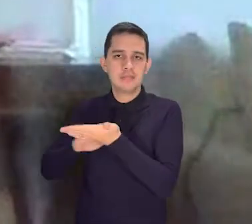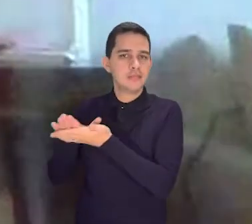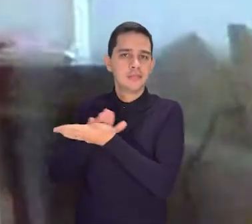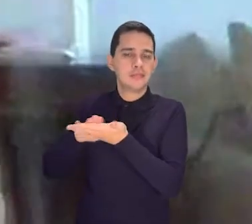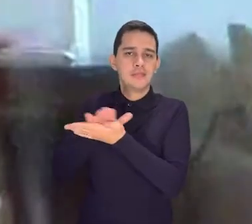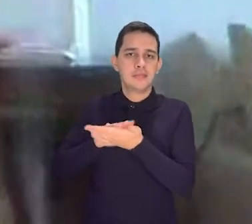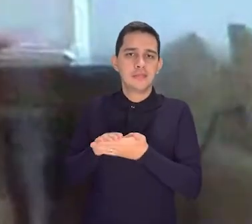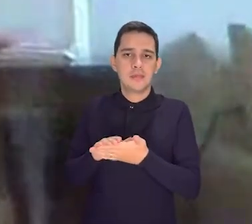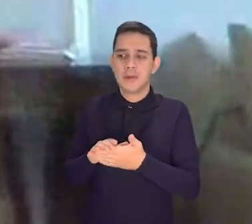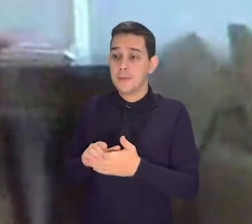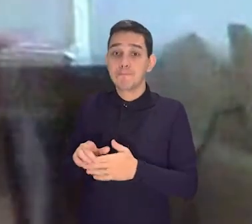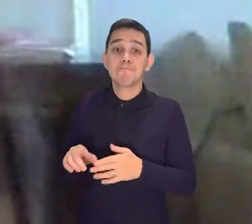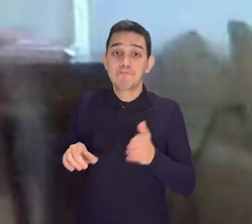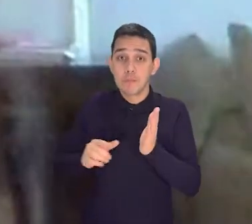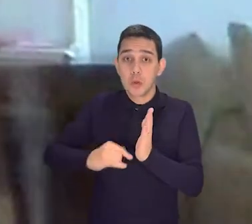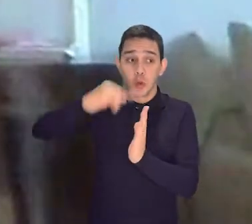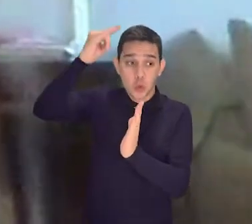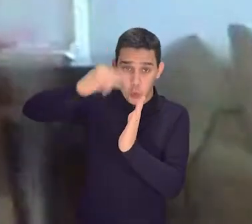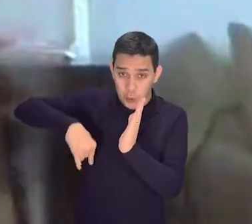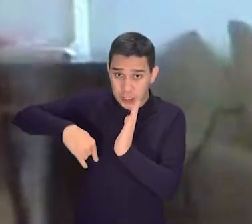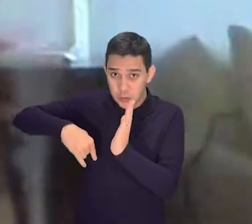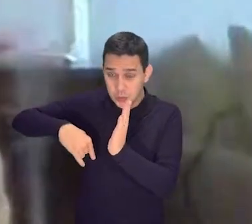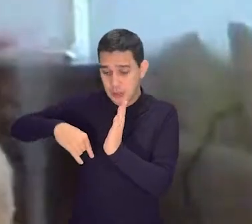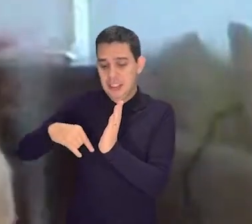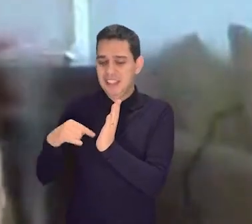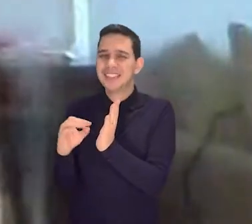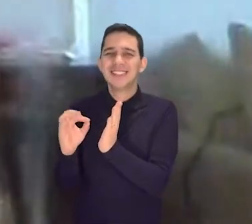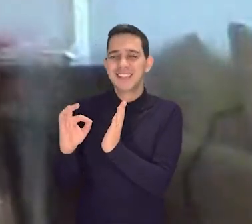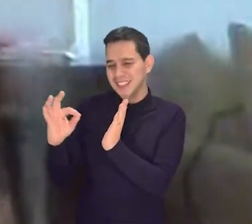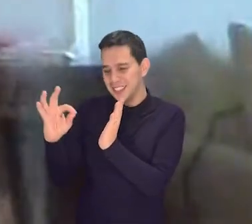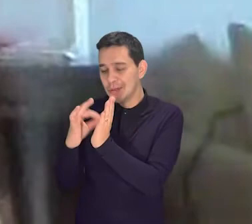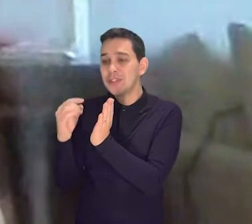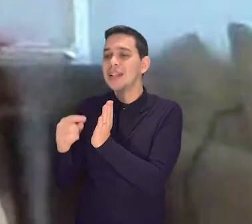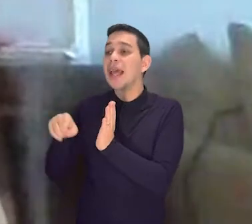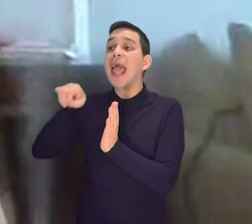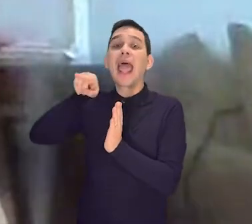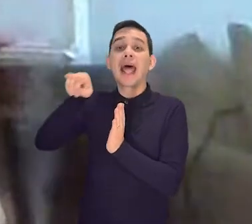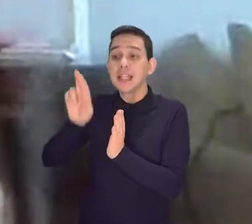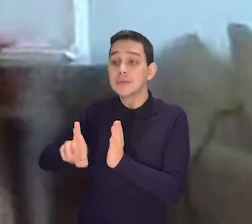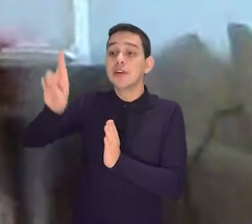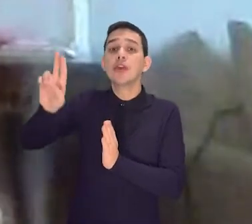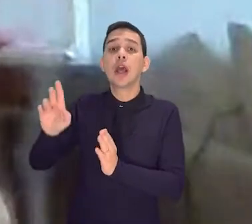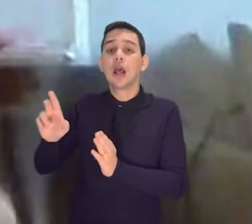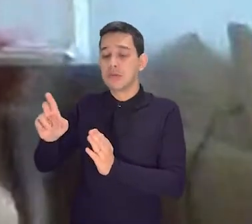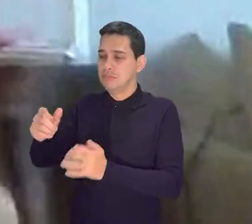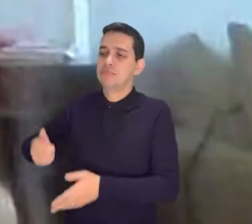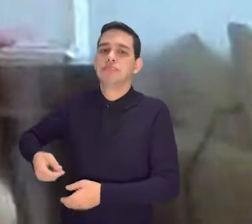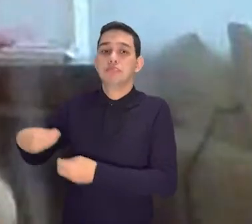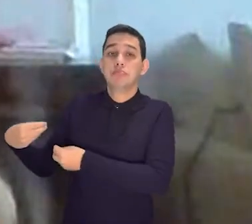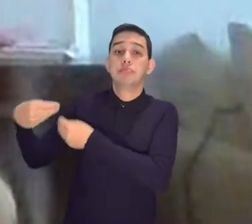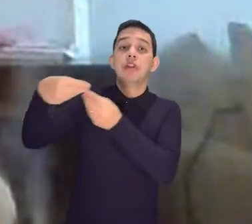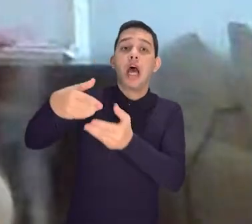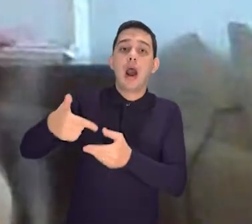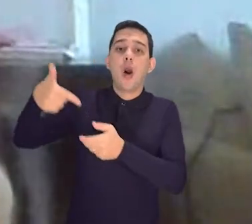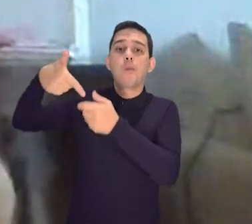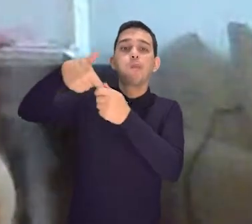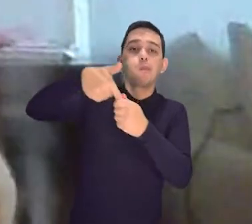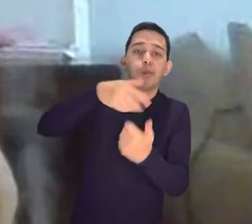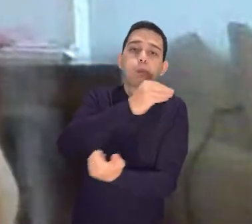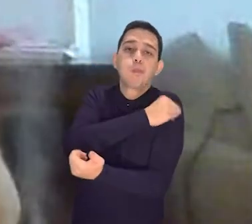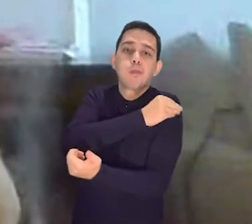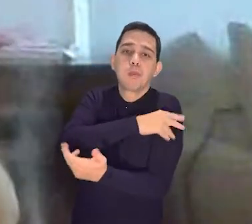adequadamente. Um dos objetos dessa contratação envolve justamente fornecimento de combustível, fornecimento